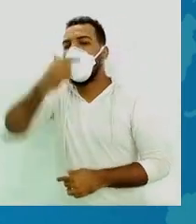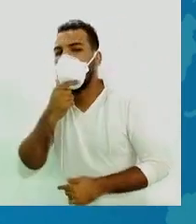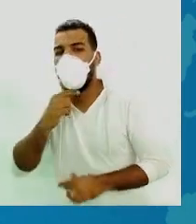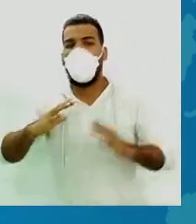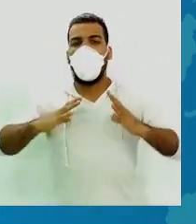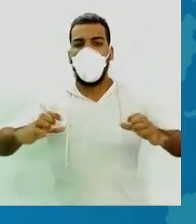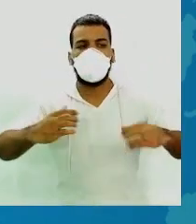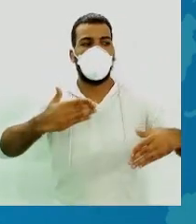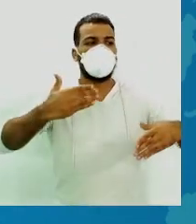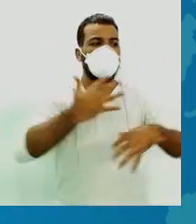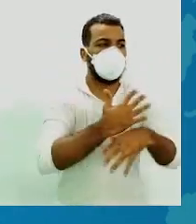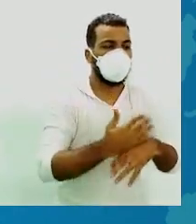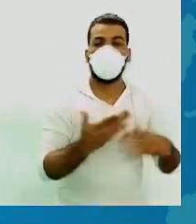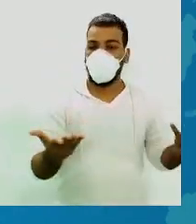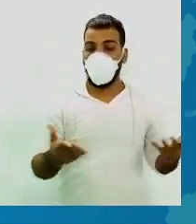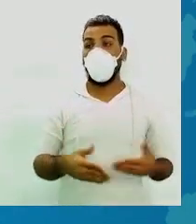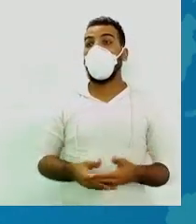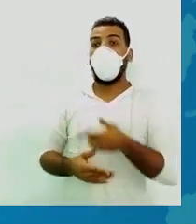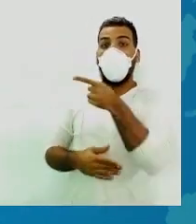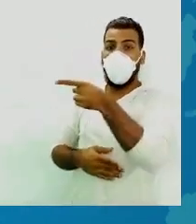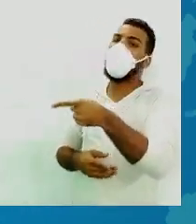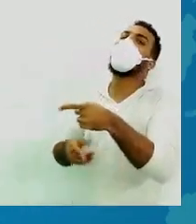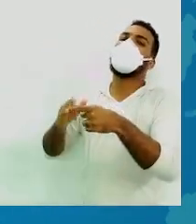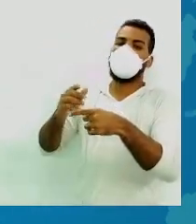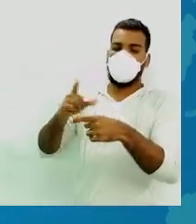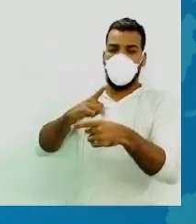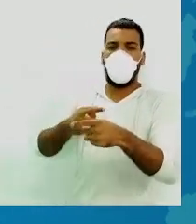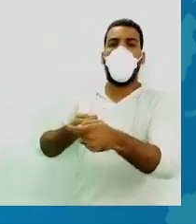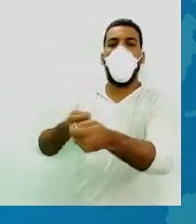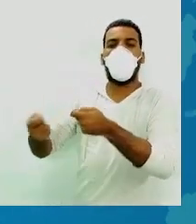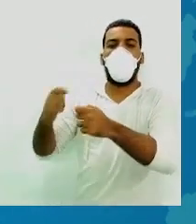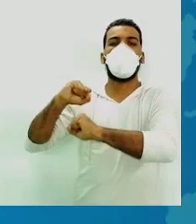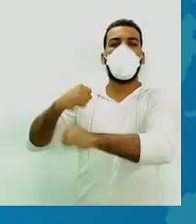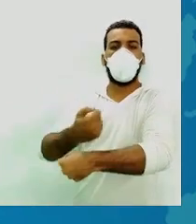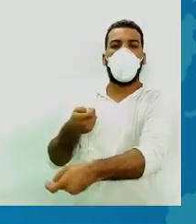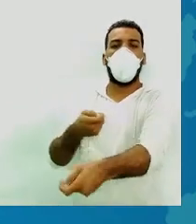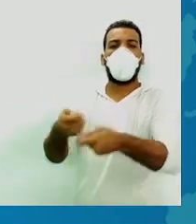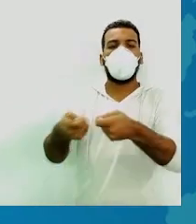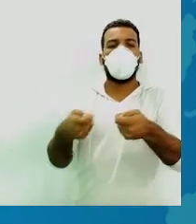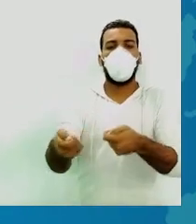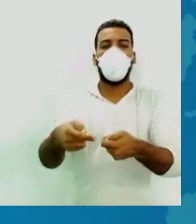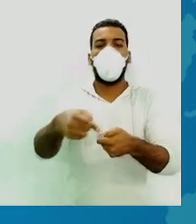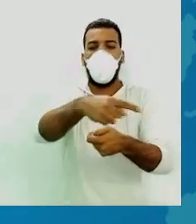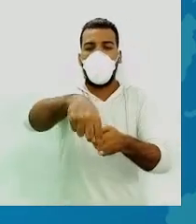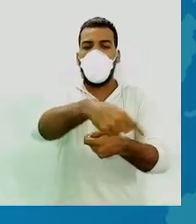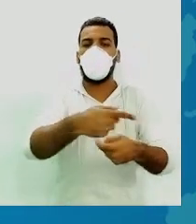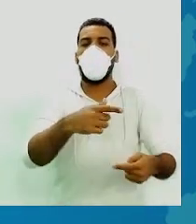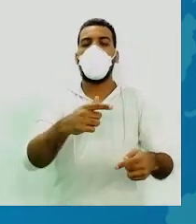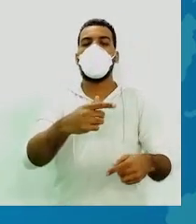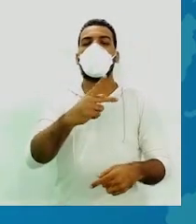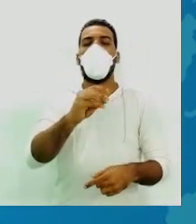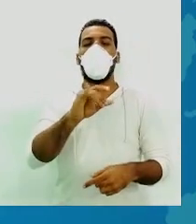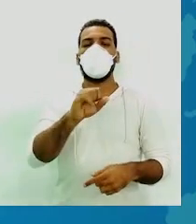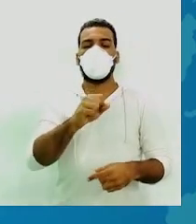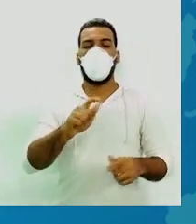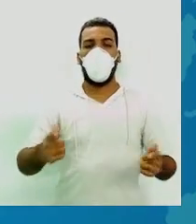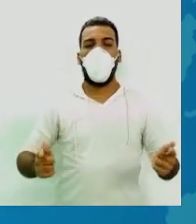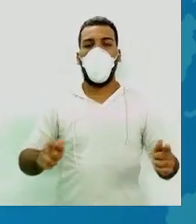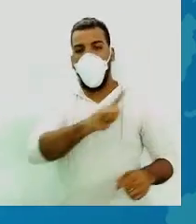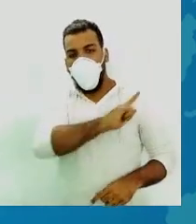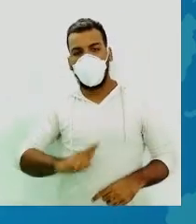Então são eles que deveriam ter o domínio, deveriam ter o poder para governar a polis, porque